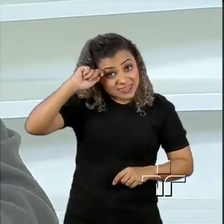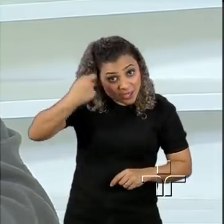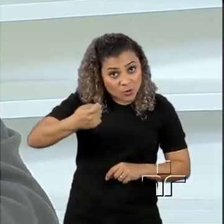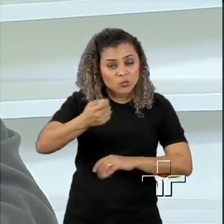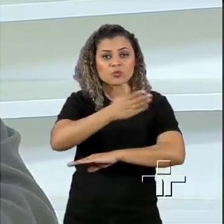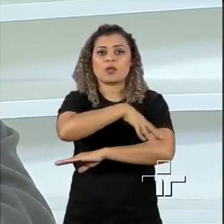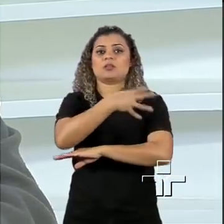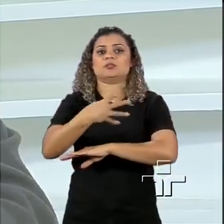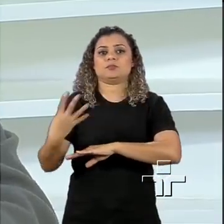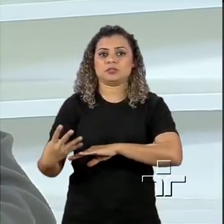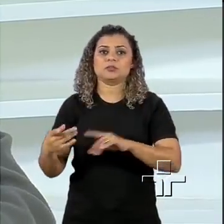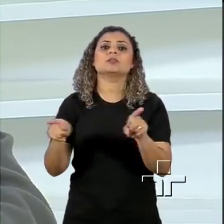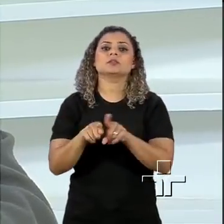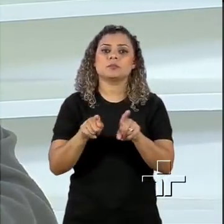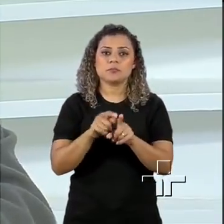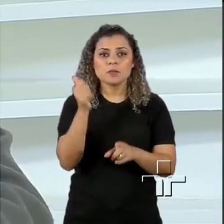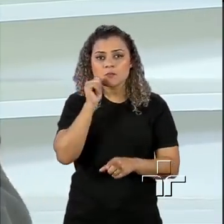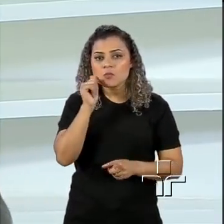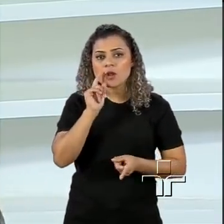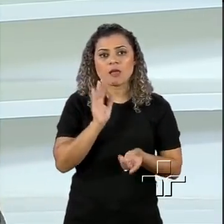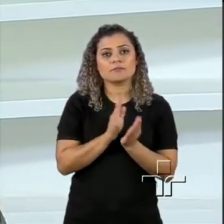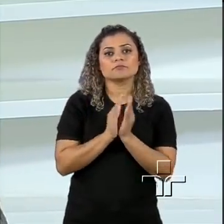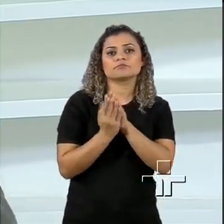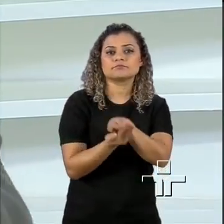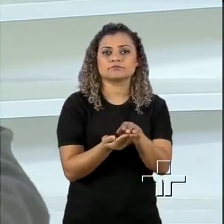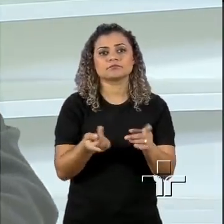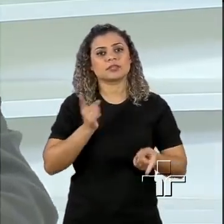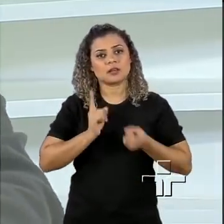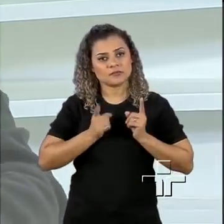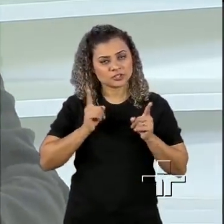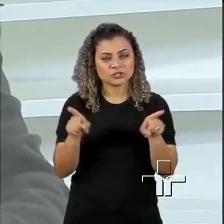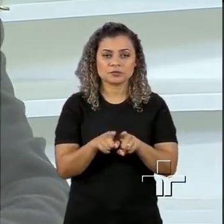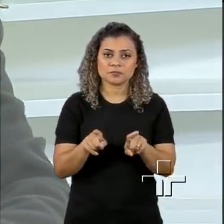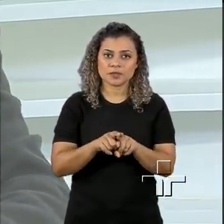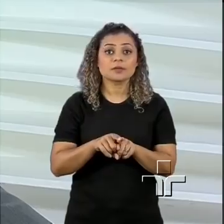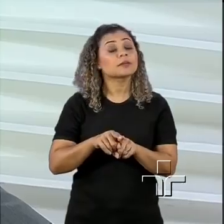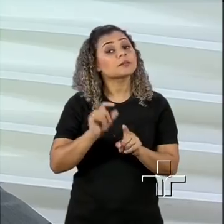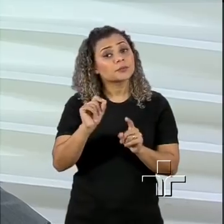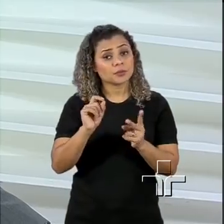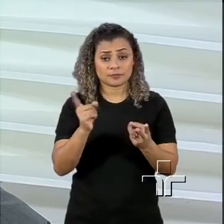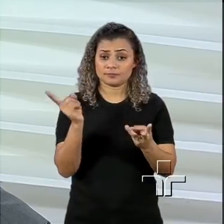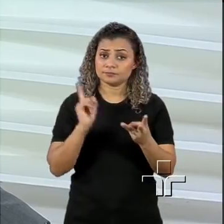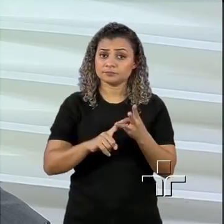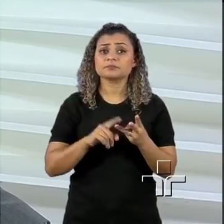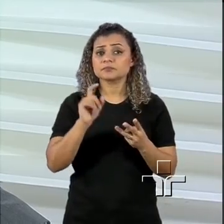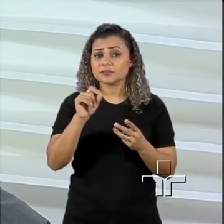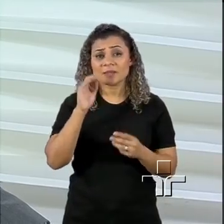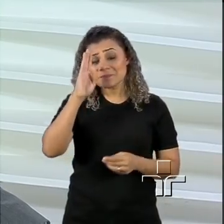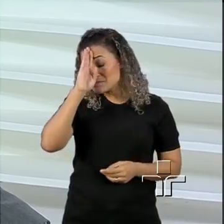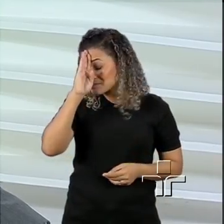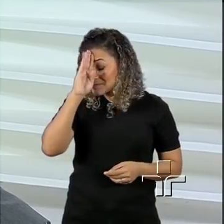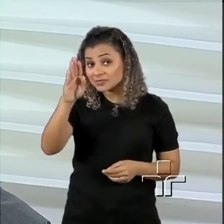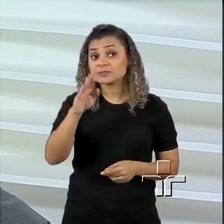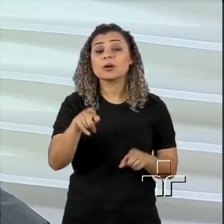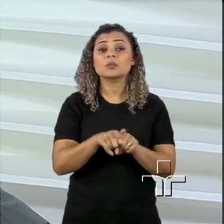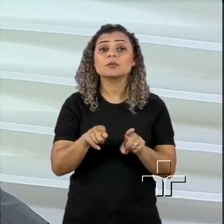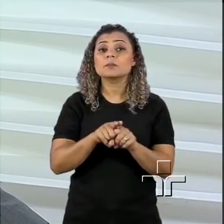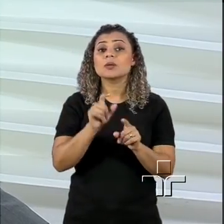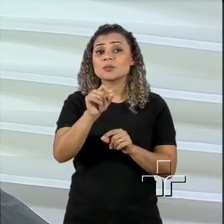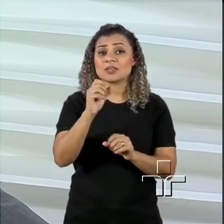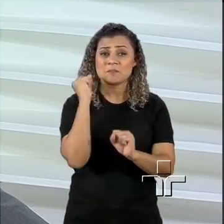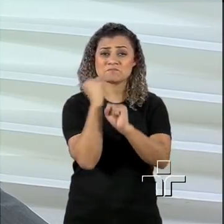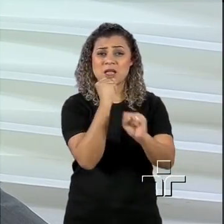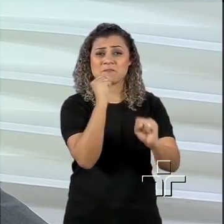LGBT, mulheres trans e travestis que estão em situação de prostituição, e também um dos campeões, né, nas